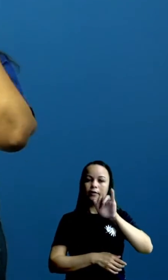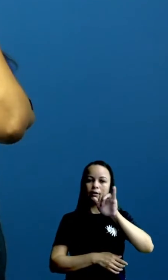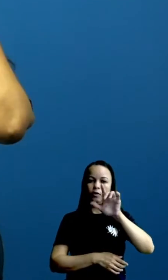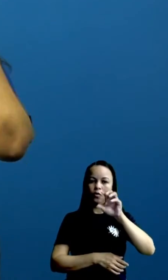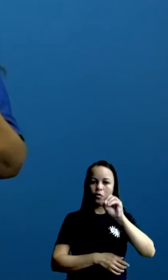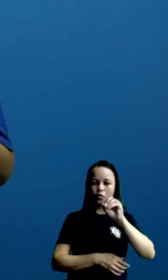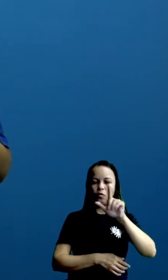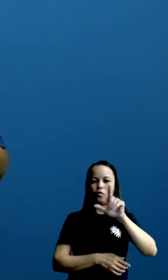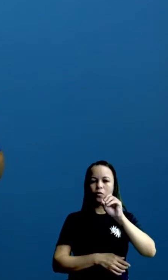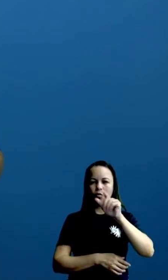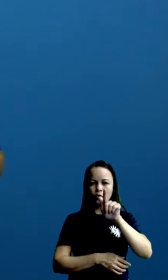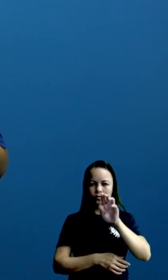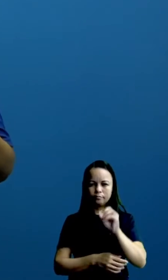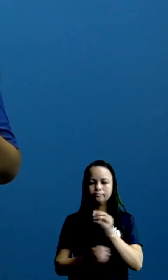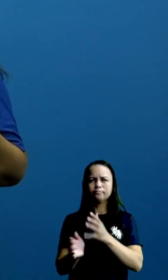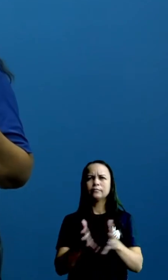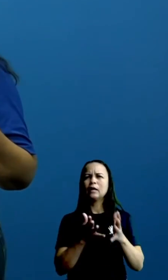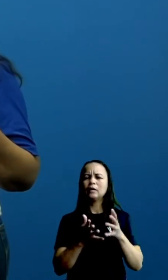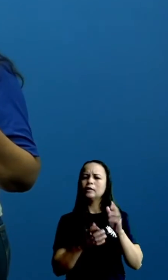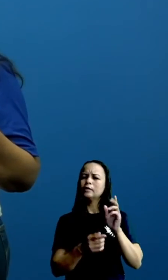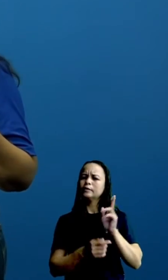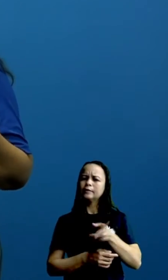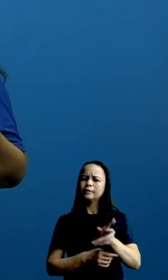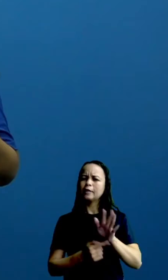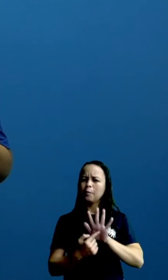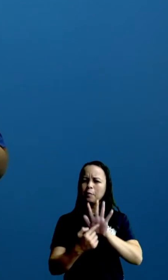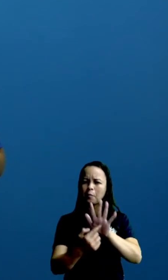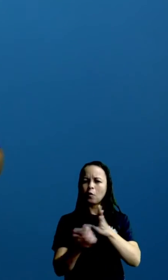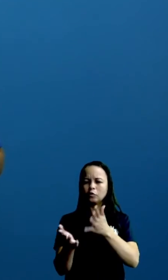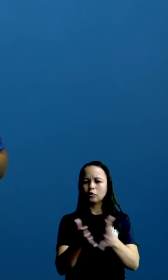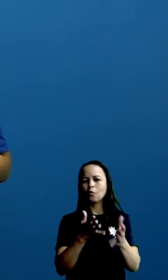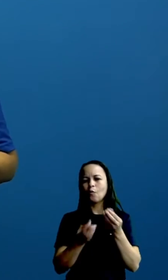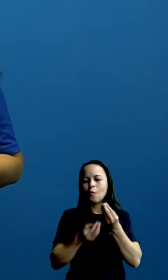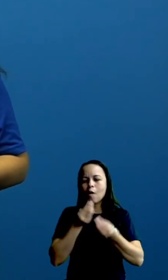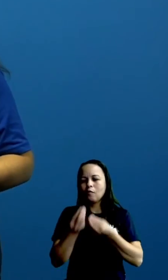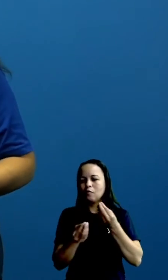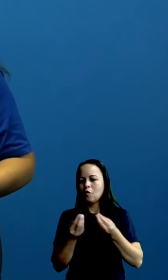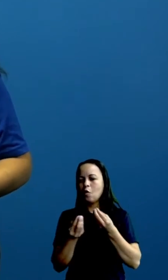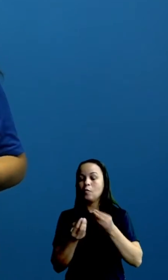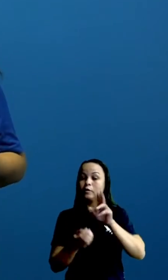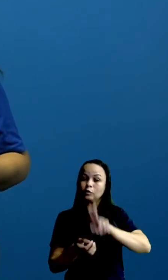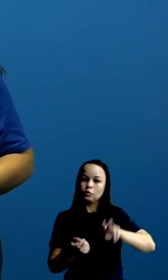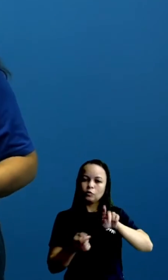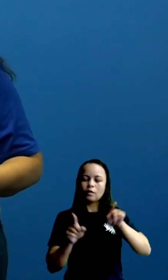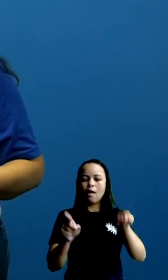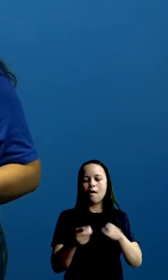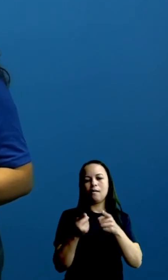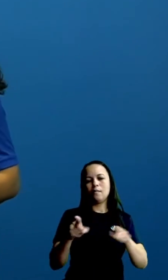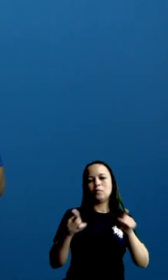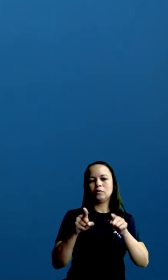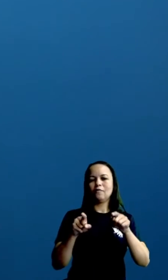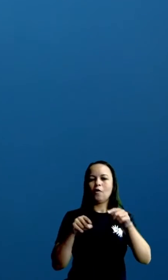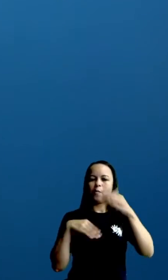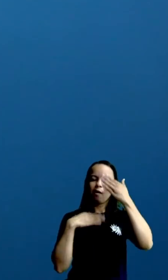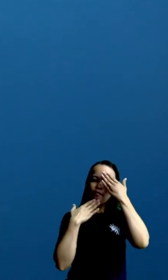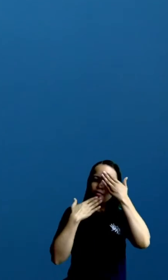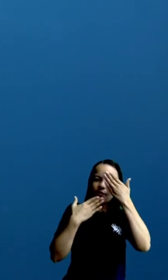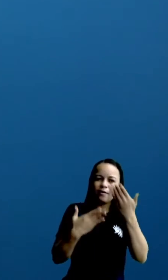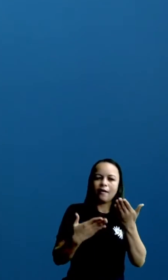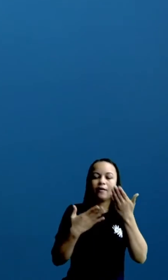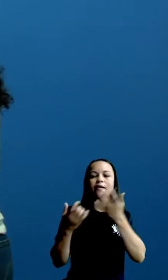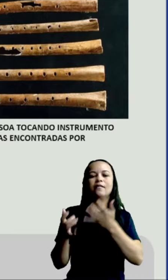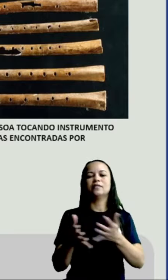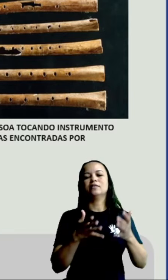ele a questão com a forma de usar música em forma de agradecimento